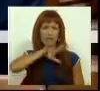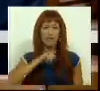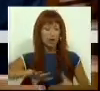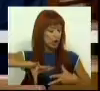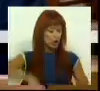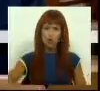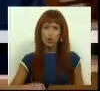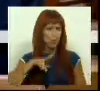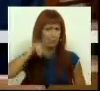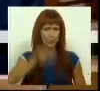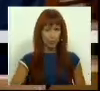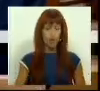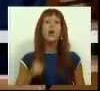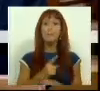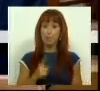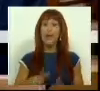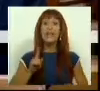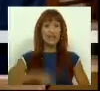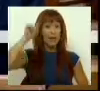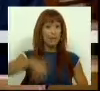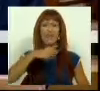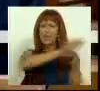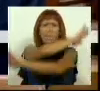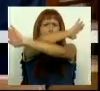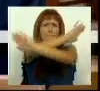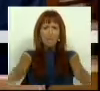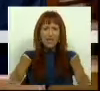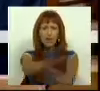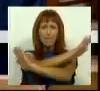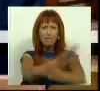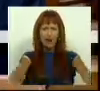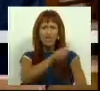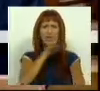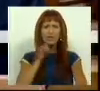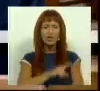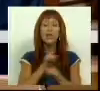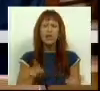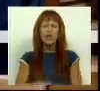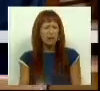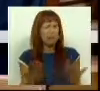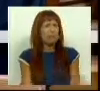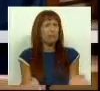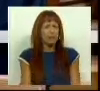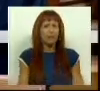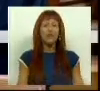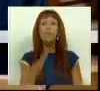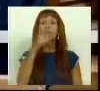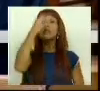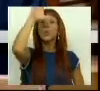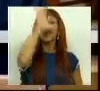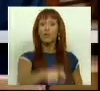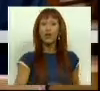a destruição do país. Porque é já tempo de dizer basta. Basta de sacrifícios, ainda por cima inúteis. É preciso dizer ao